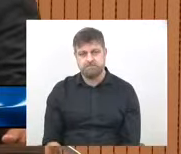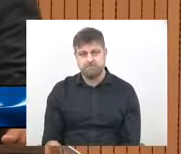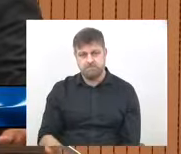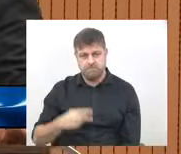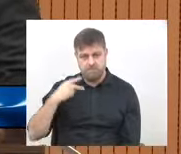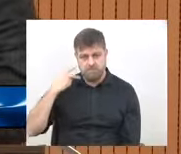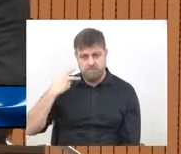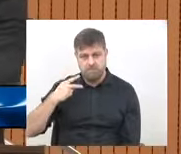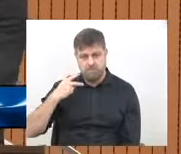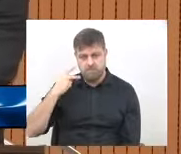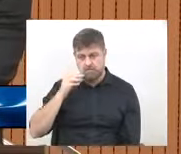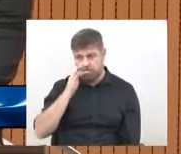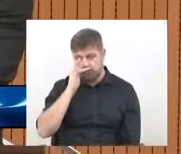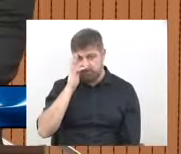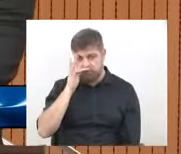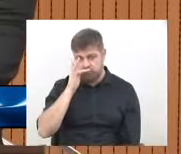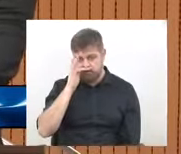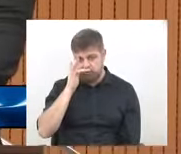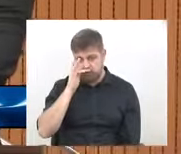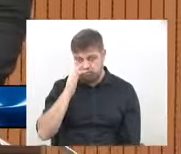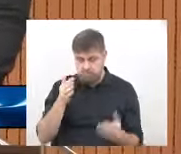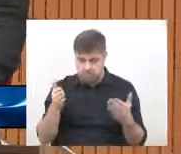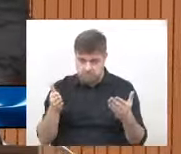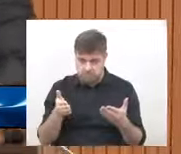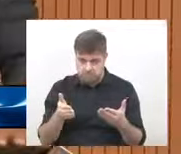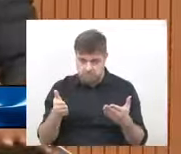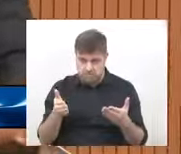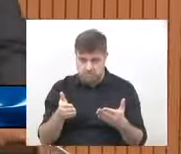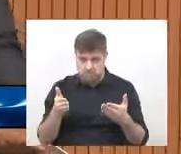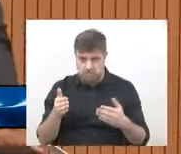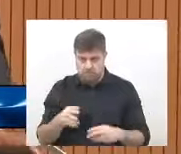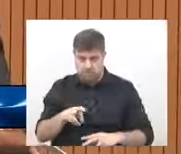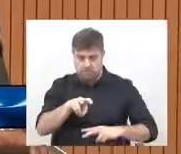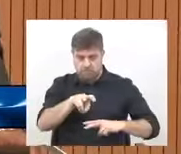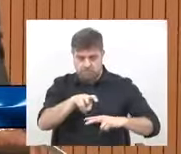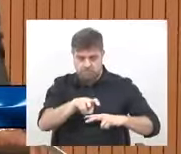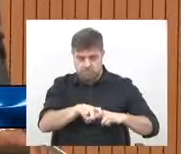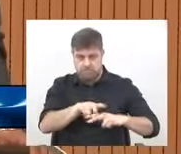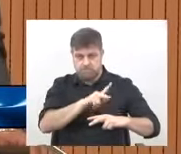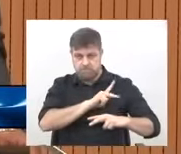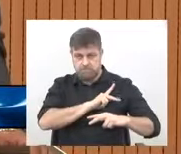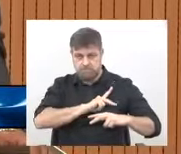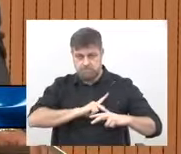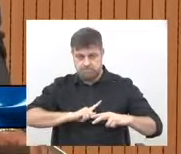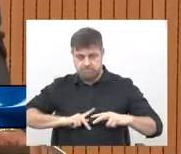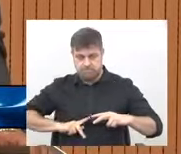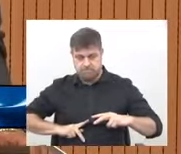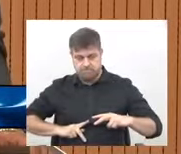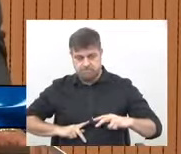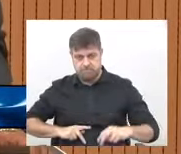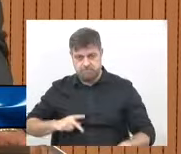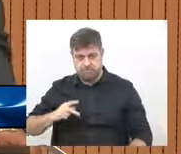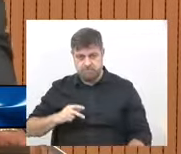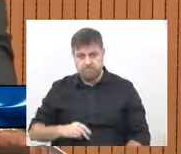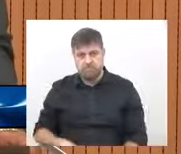Vereador Flores, que nesse momento assume a presidência com bastante maestria.